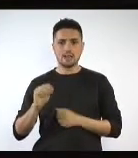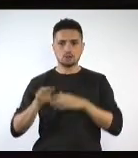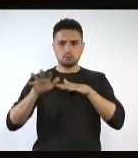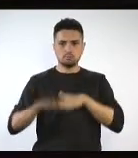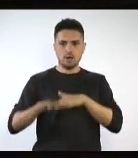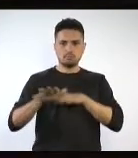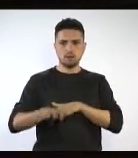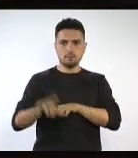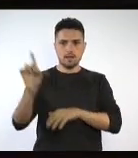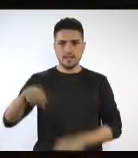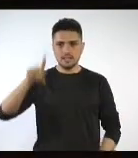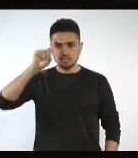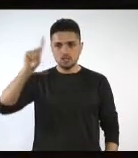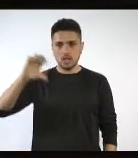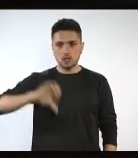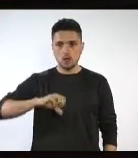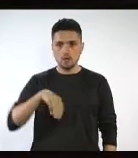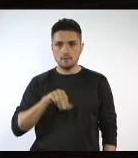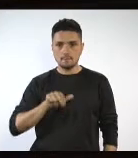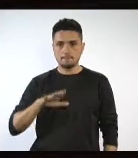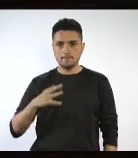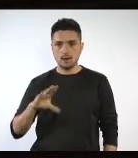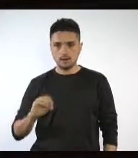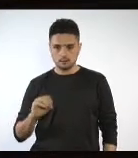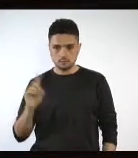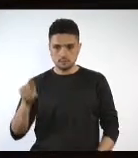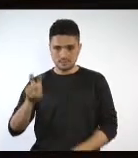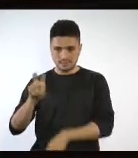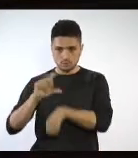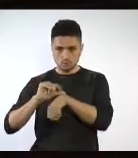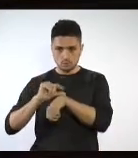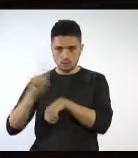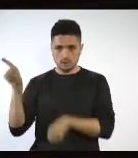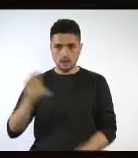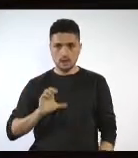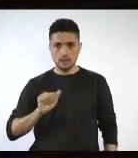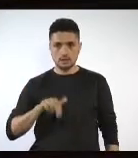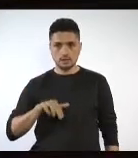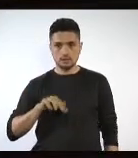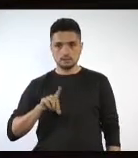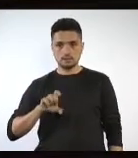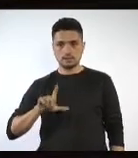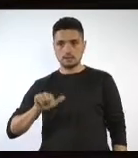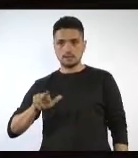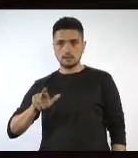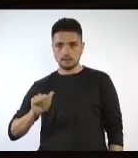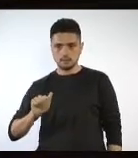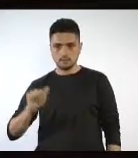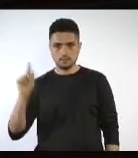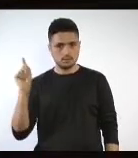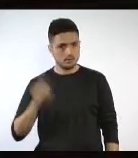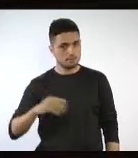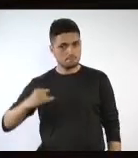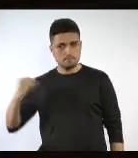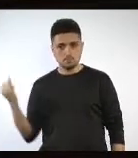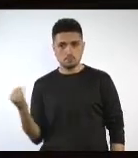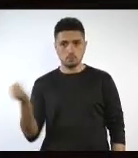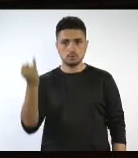março, às 17 horas, na Candelária. Então, é o 8M do Estado do Rio de